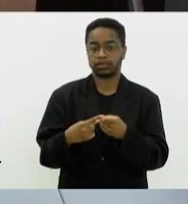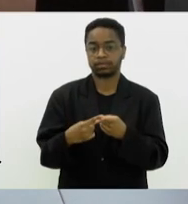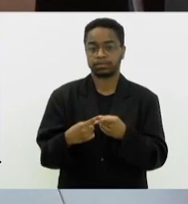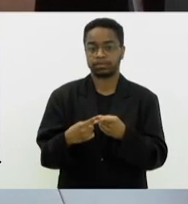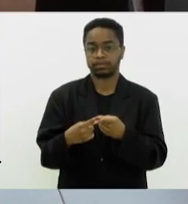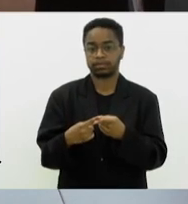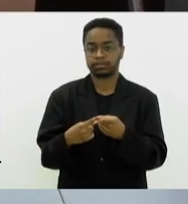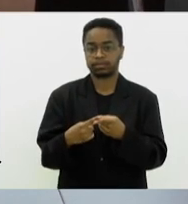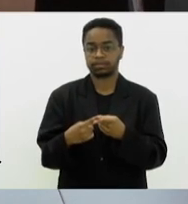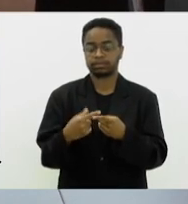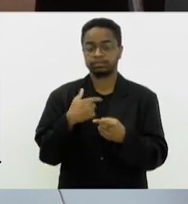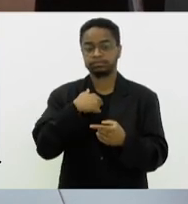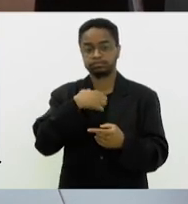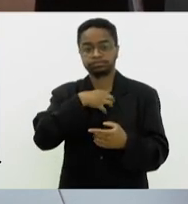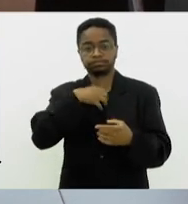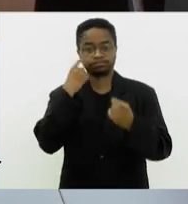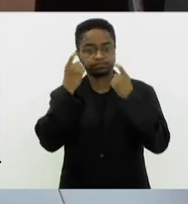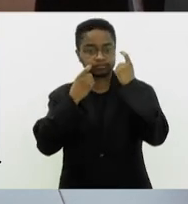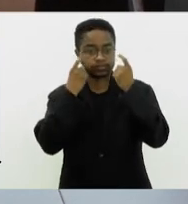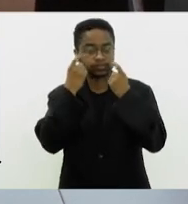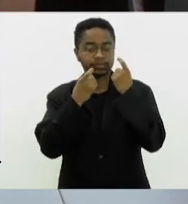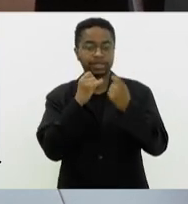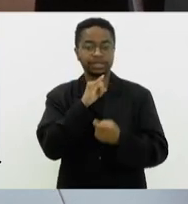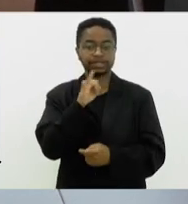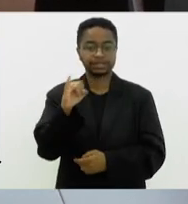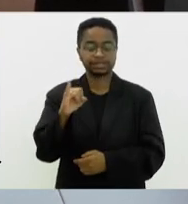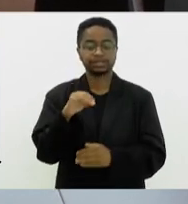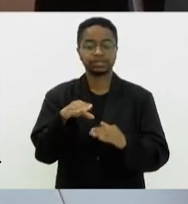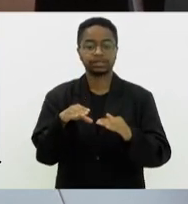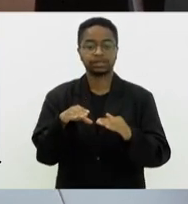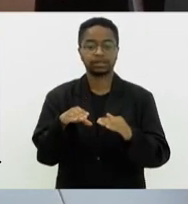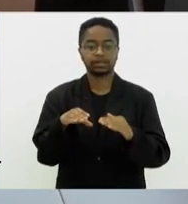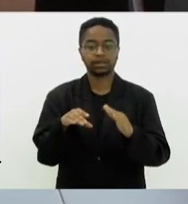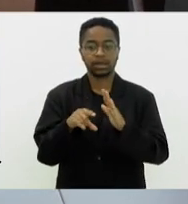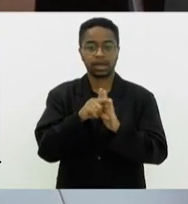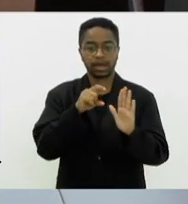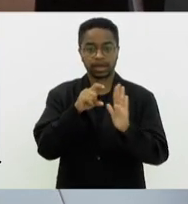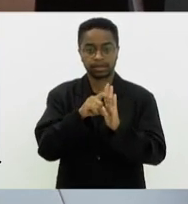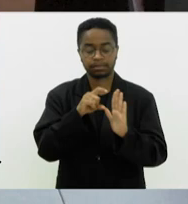receio quando a emenda